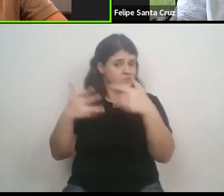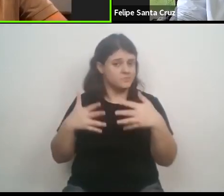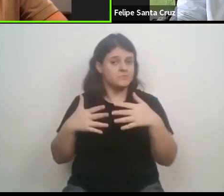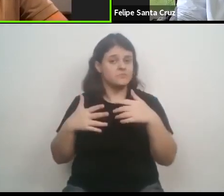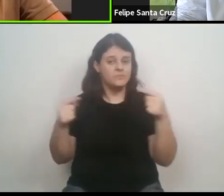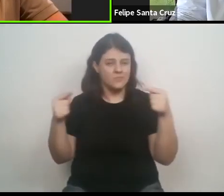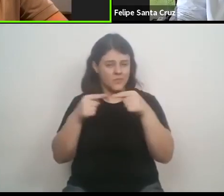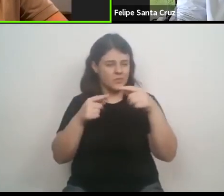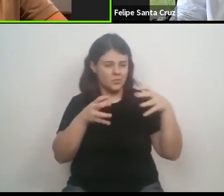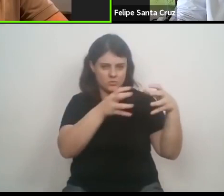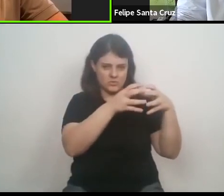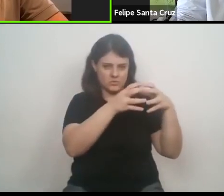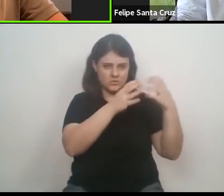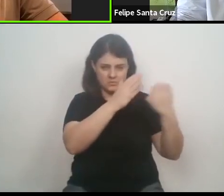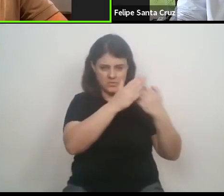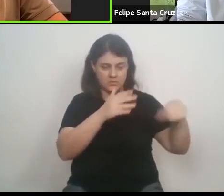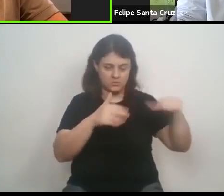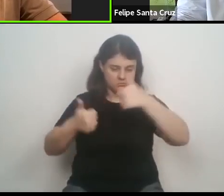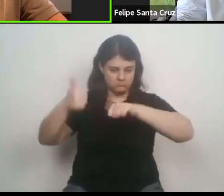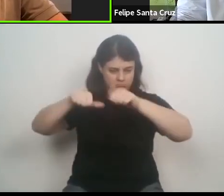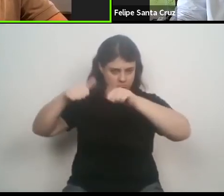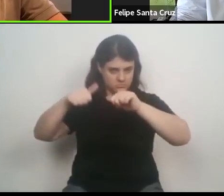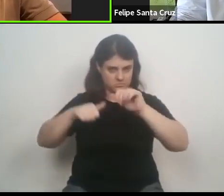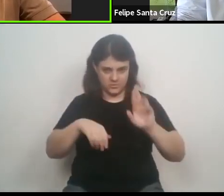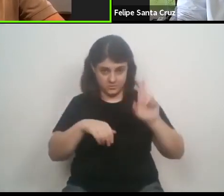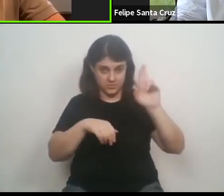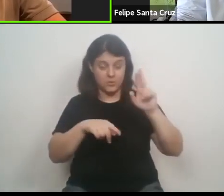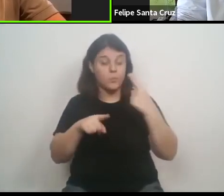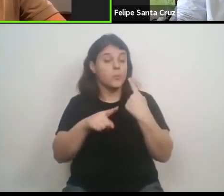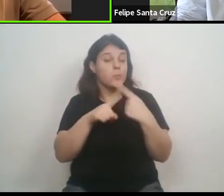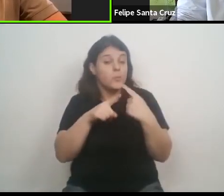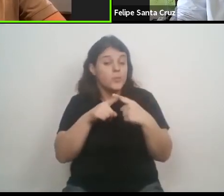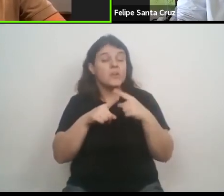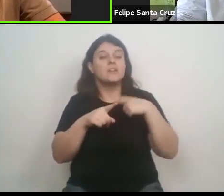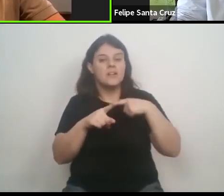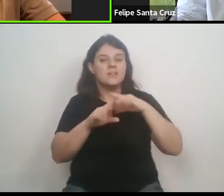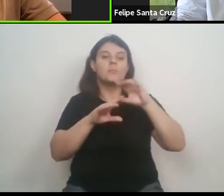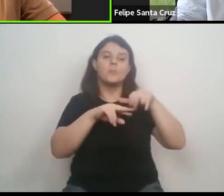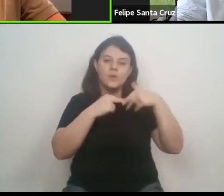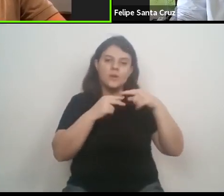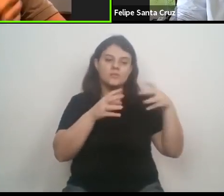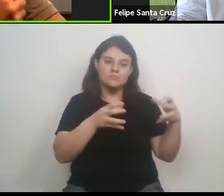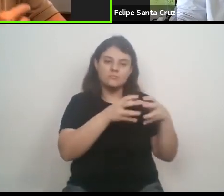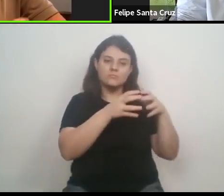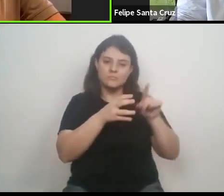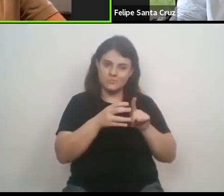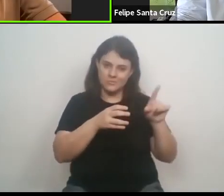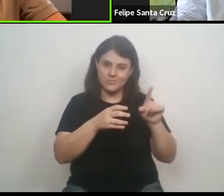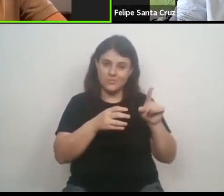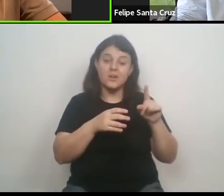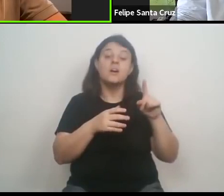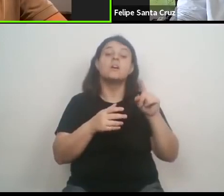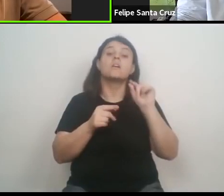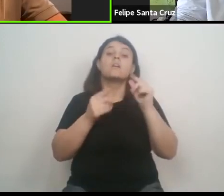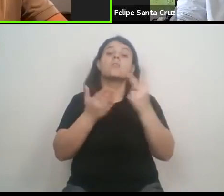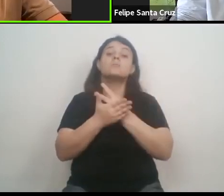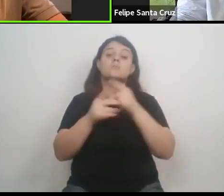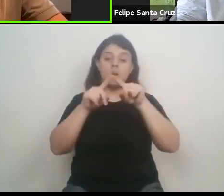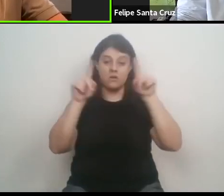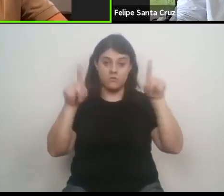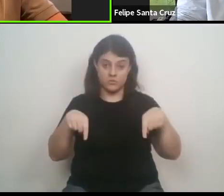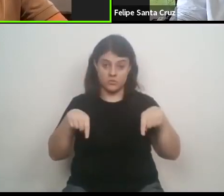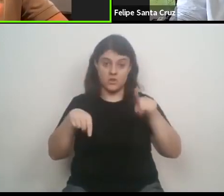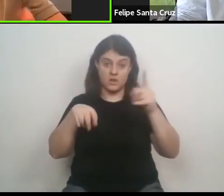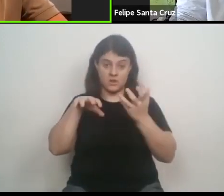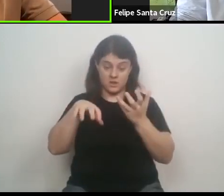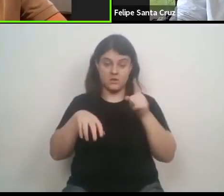das agências de checagem, porque foi com base numa agência de checagem que uma funcionária na Câmara